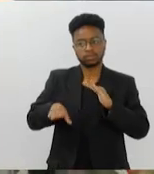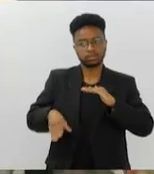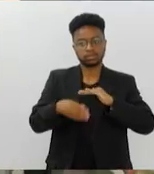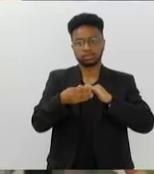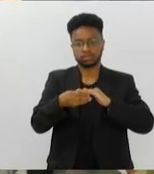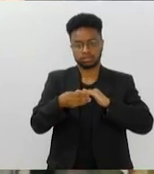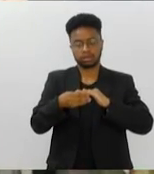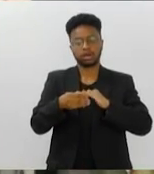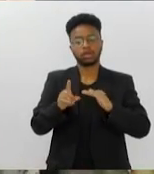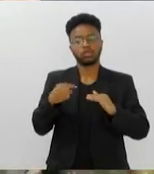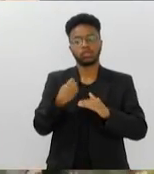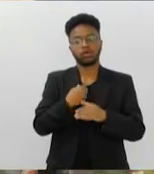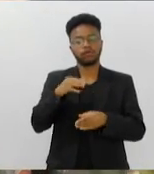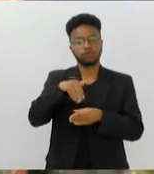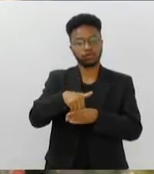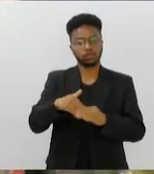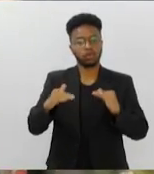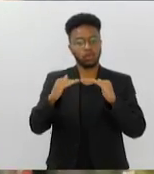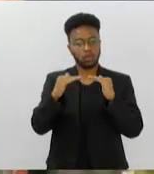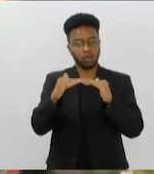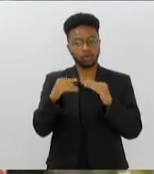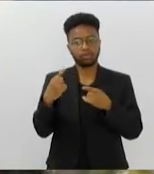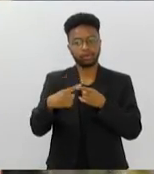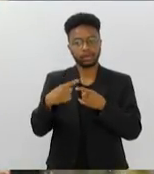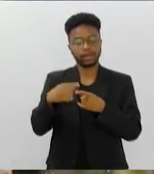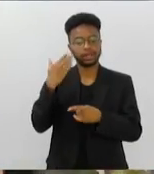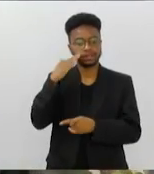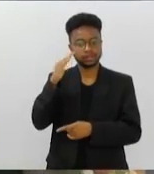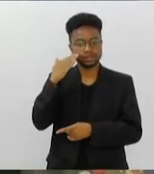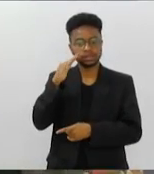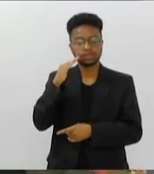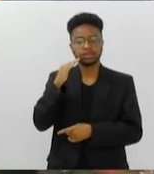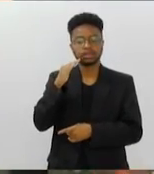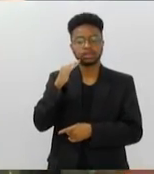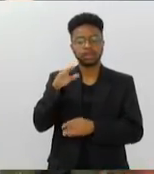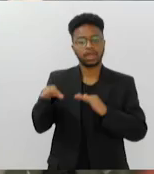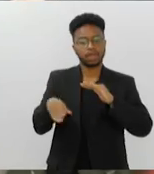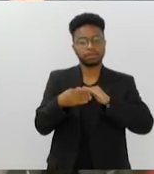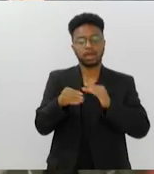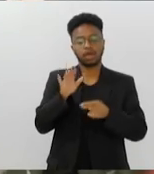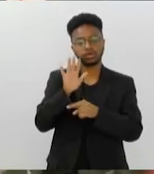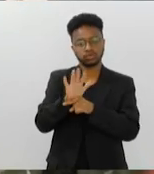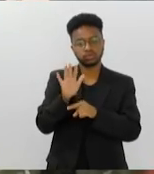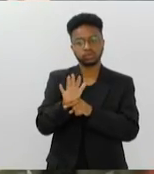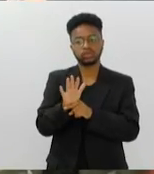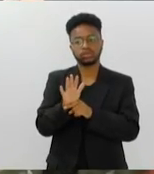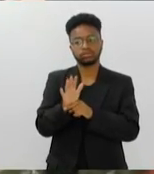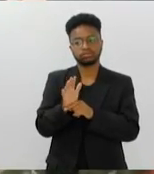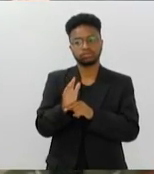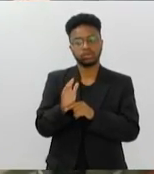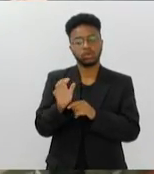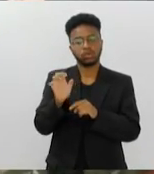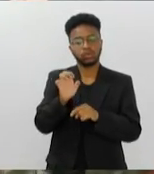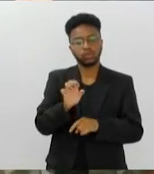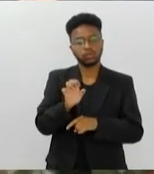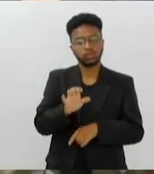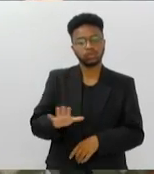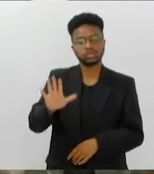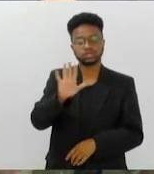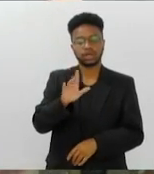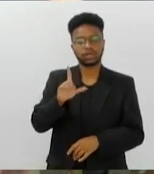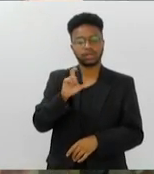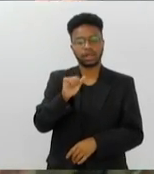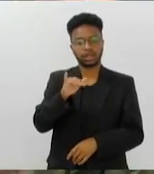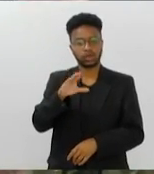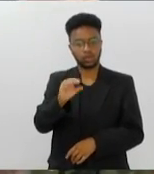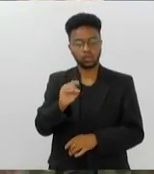voto vai ser favorável, entendendo que as emendas ajudam e colaboram para um Estado laico. Então, nosso objetivo aqui